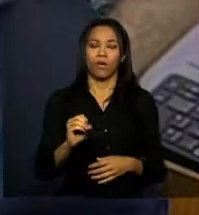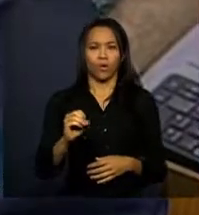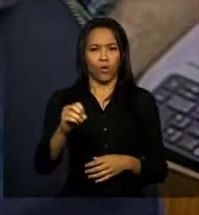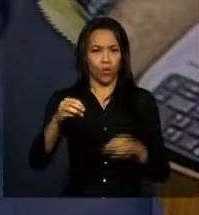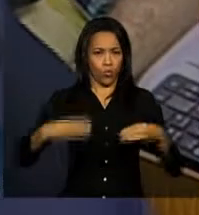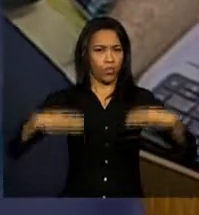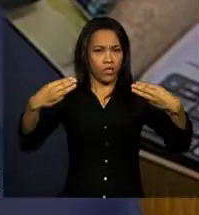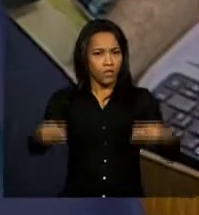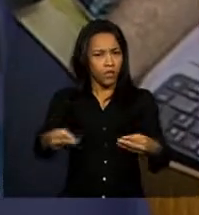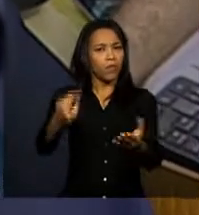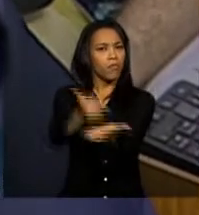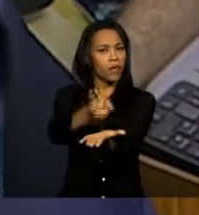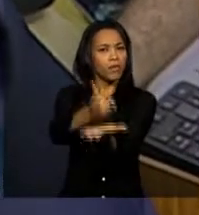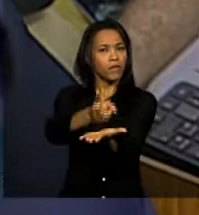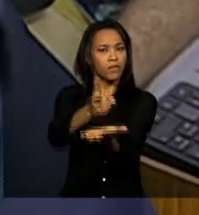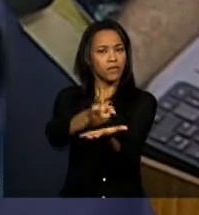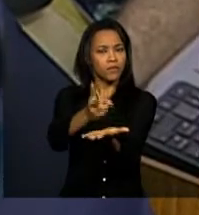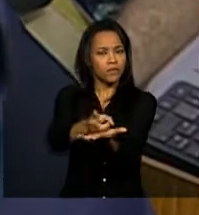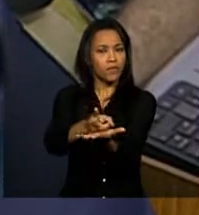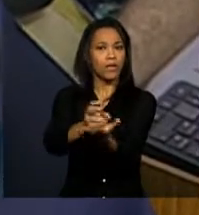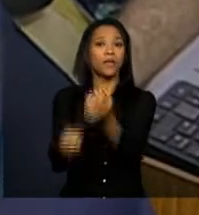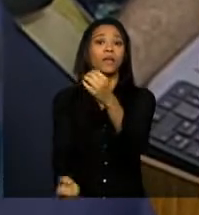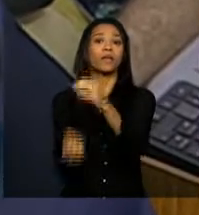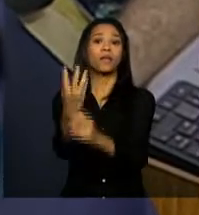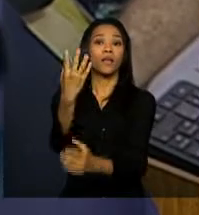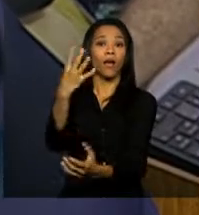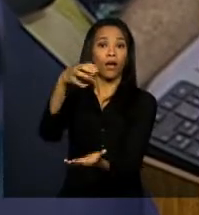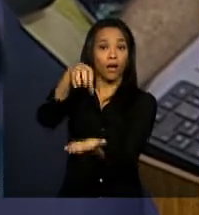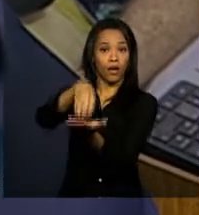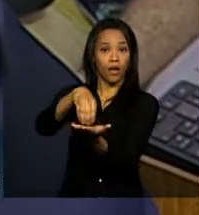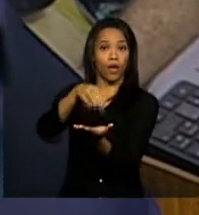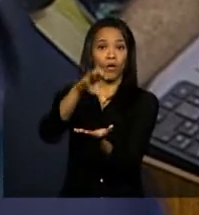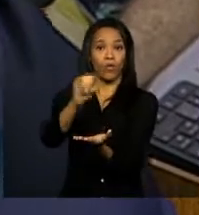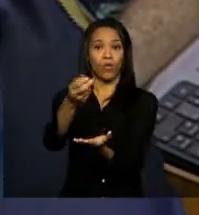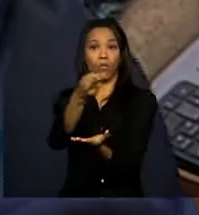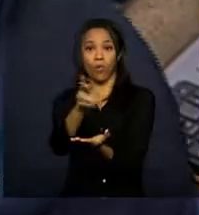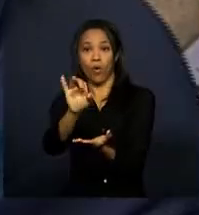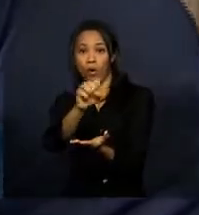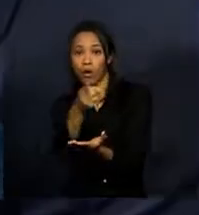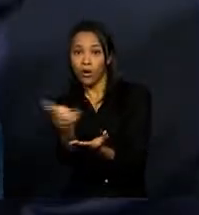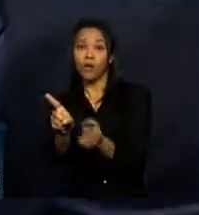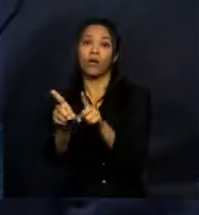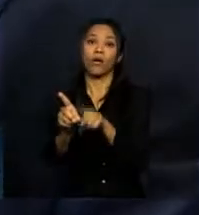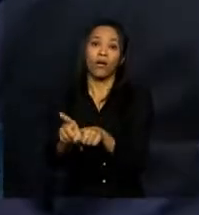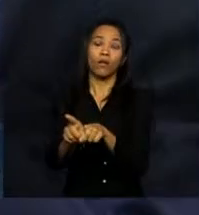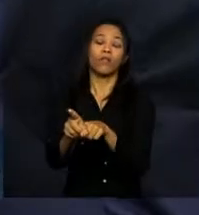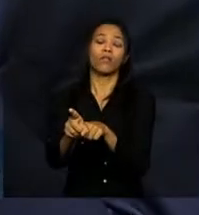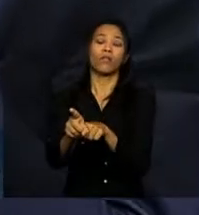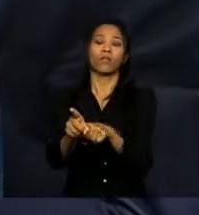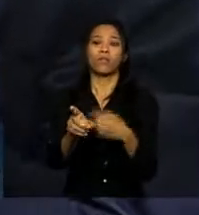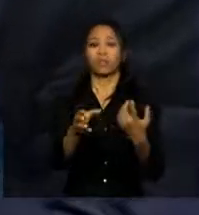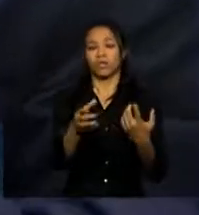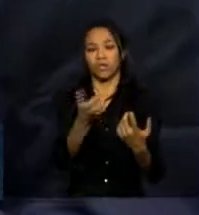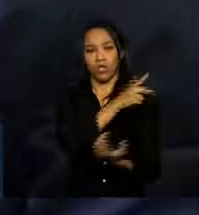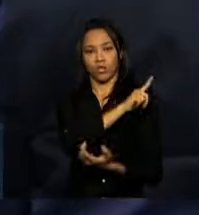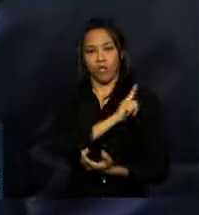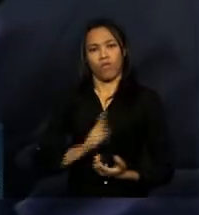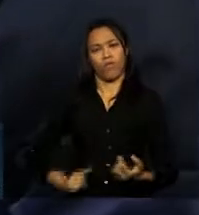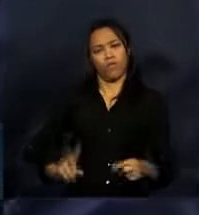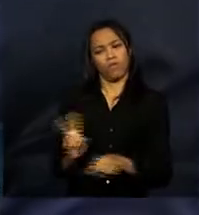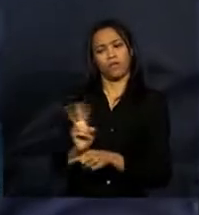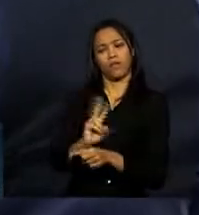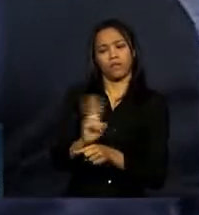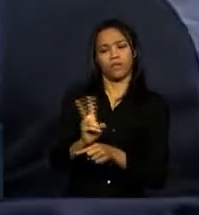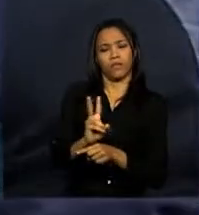nessa ideia de criação de uma autoridade ou de um órgão específico para dados pessoais, mesmo com o ajuste fiscal do governo? E o que o Ministério